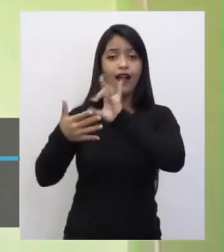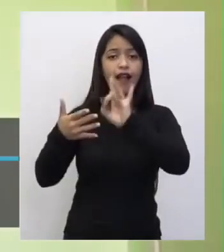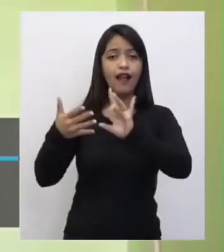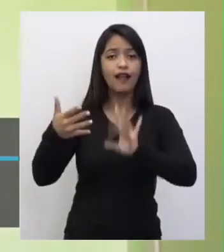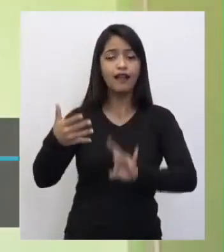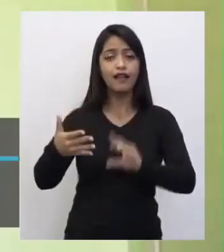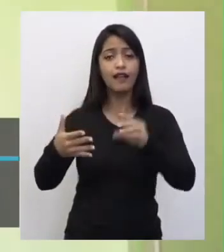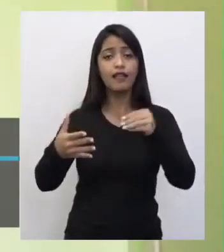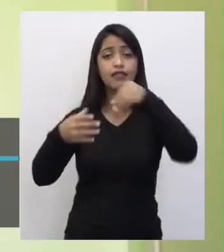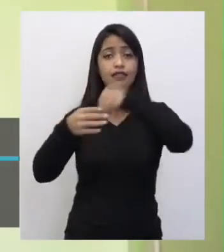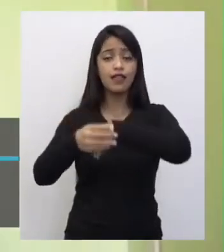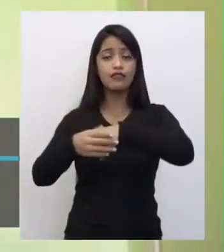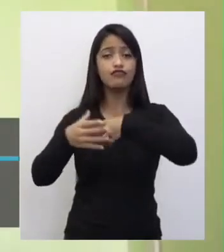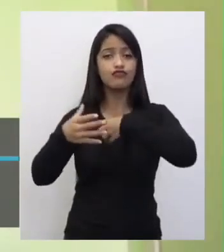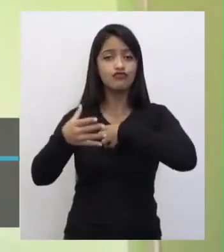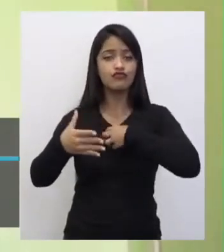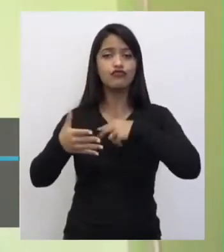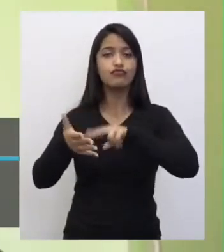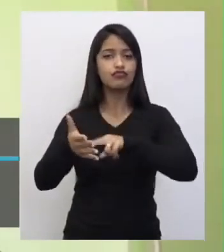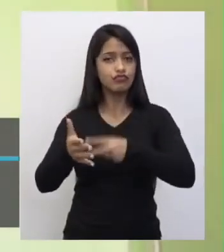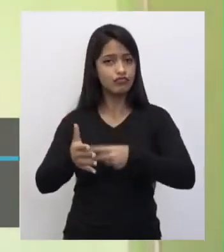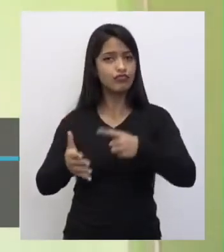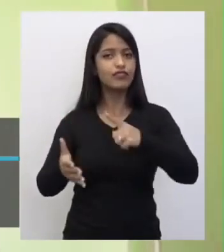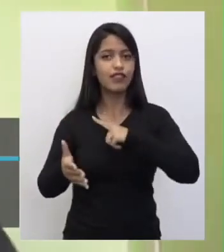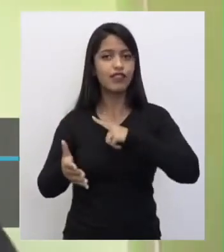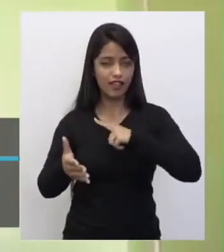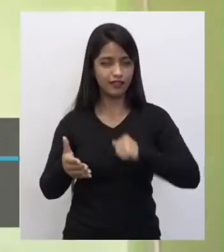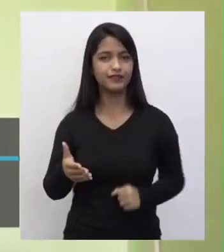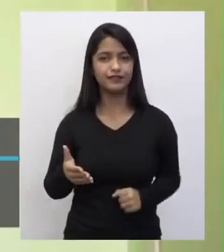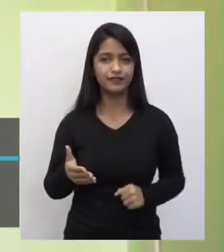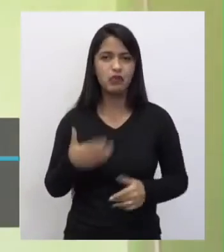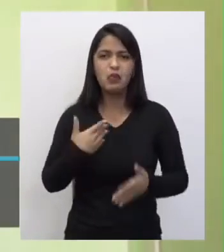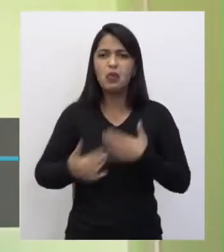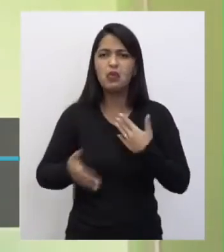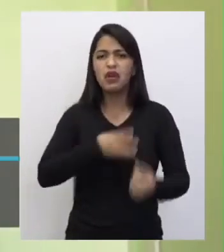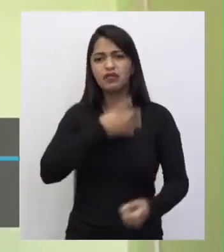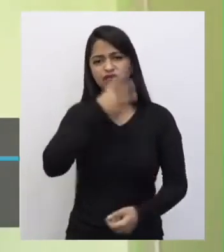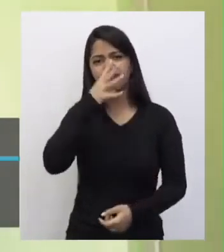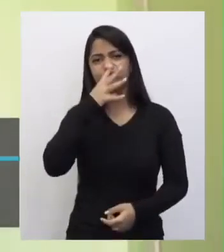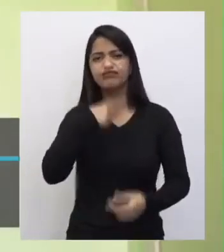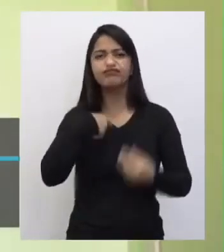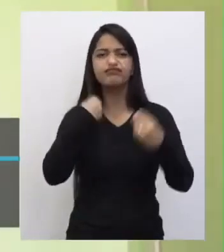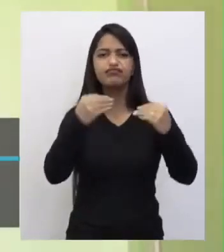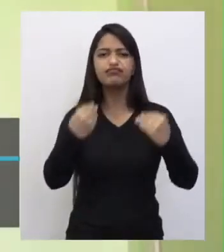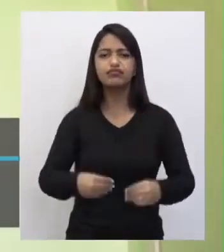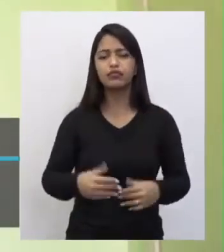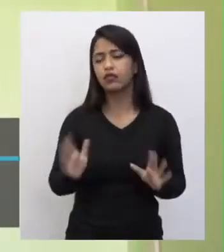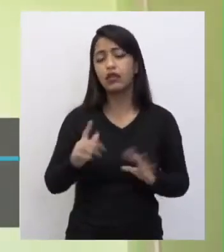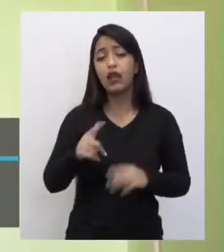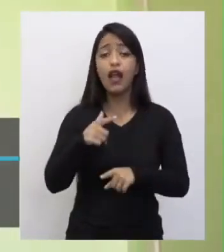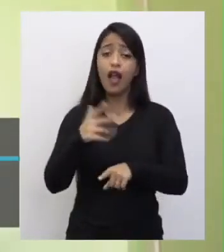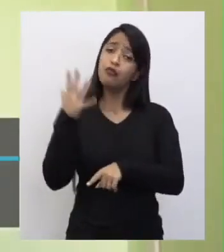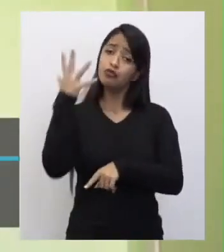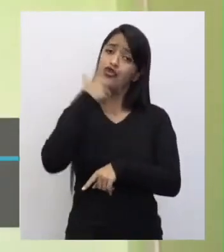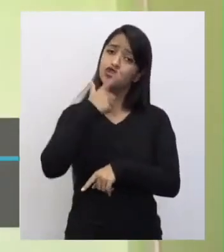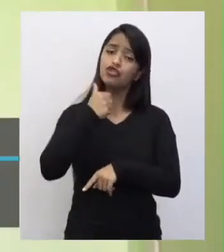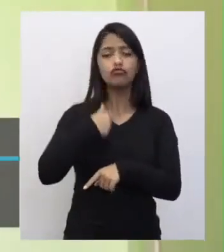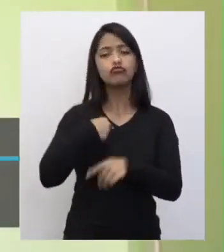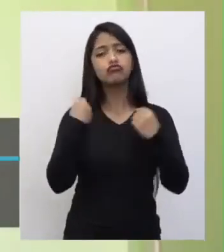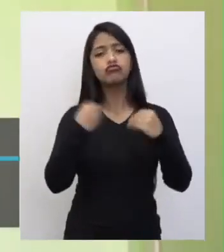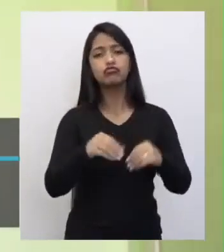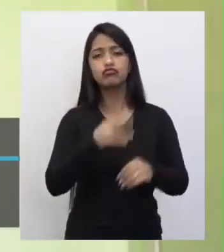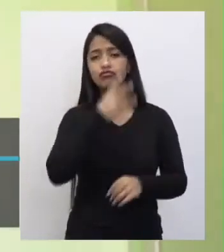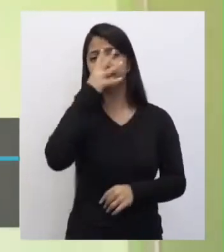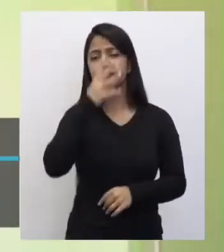um sentido, eles não são utilizados a esmo, né? Então, eu escolhi esse daqui porque ele é mais bonito, vou colocar lá. Não,